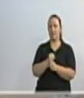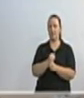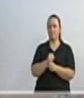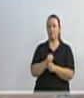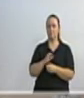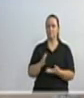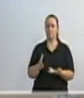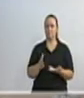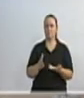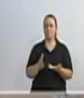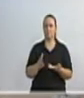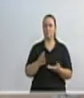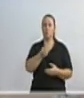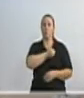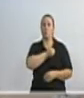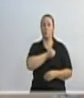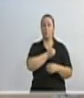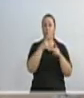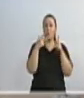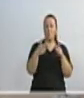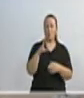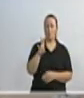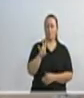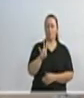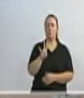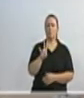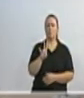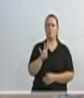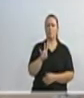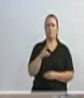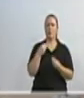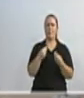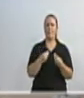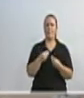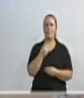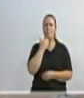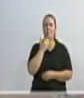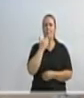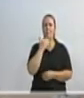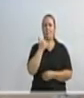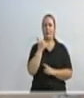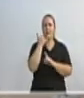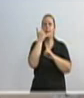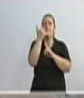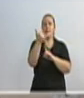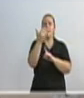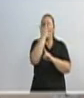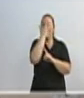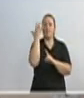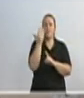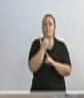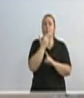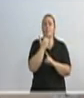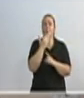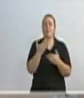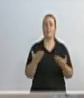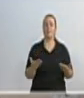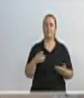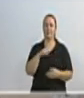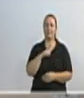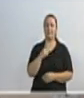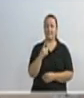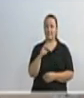celular, mas uma linha da Vivo, e eu não consigo fazer uma comunicação com meus eleitores. Nós estamos em 15 vereadores